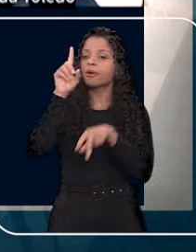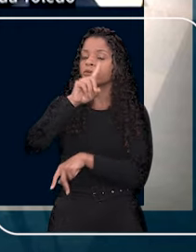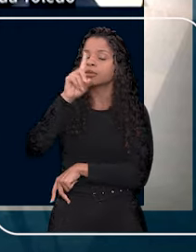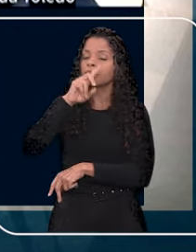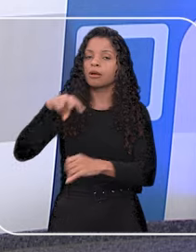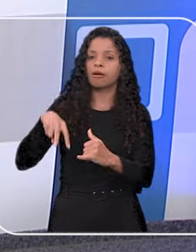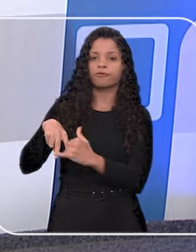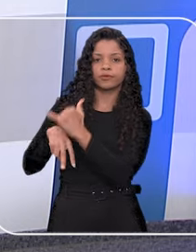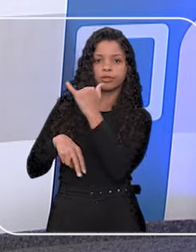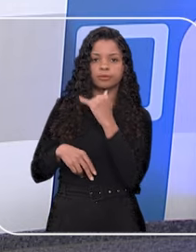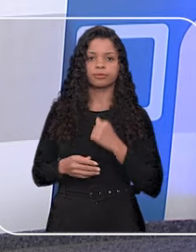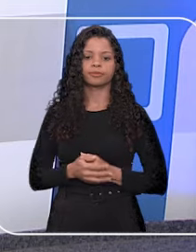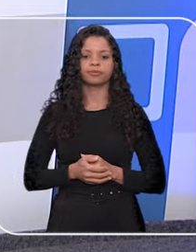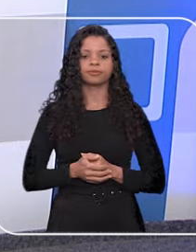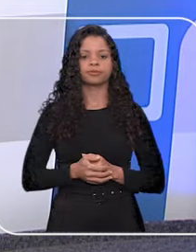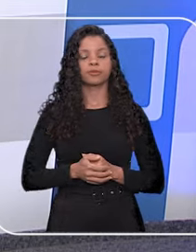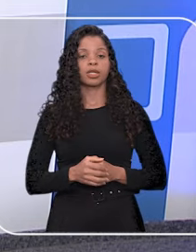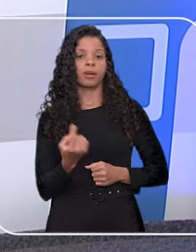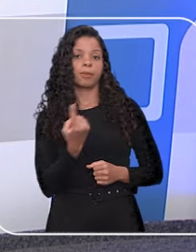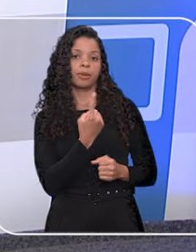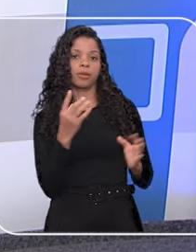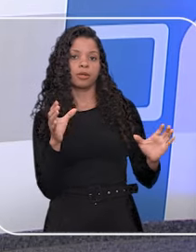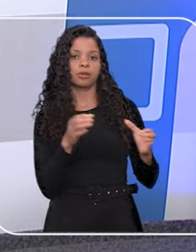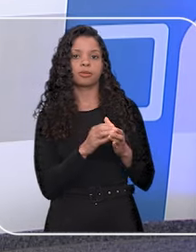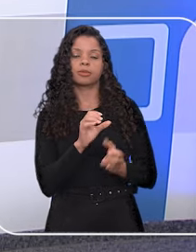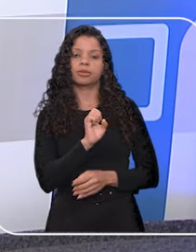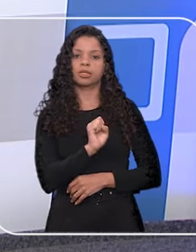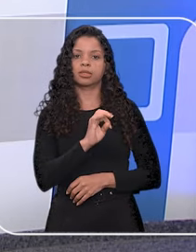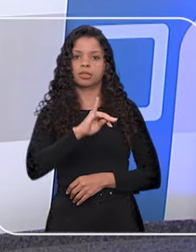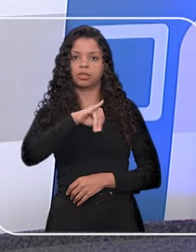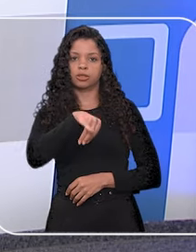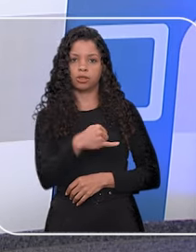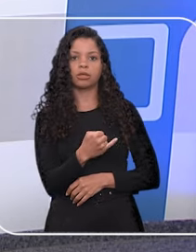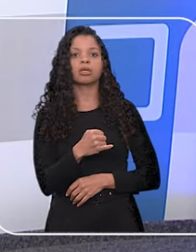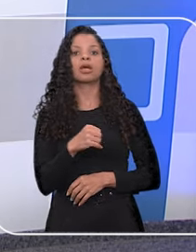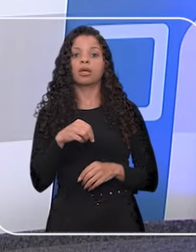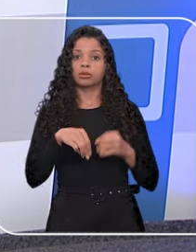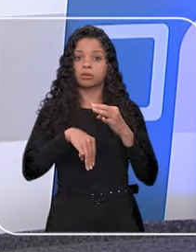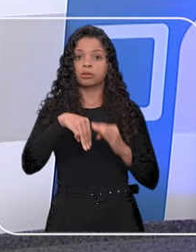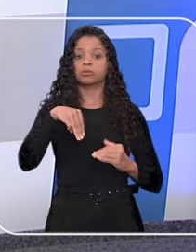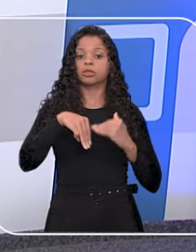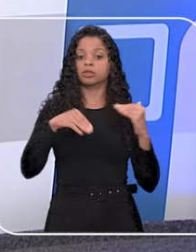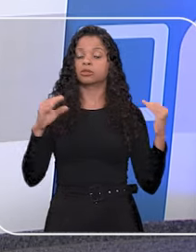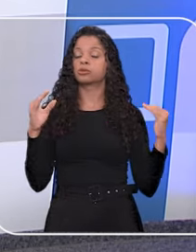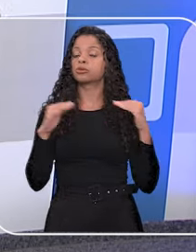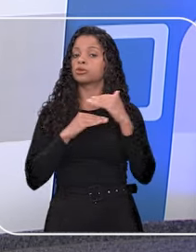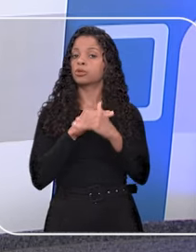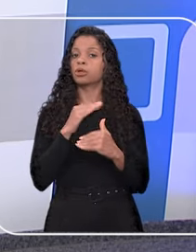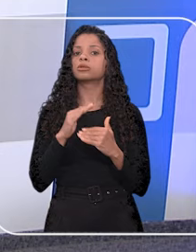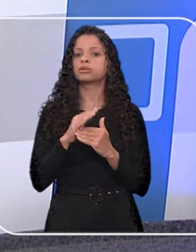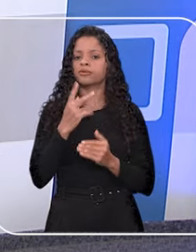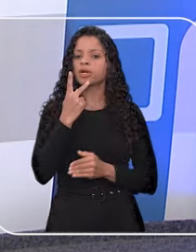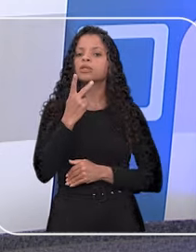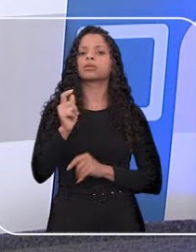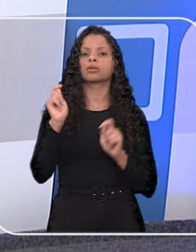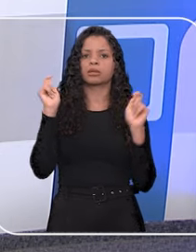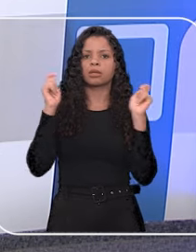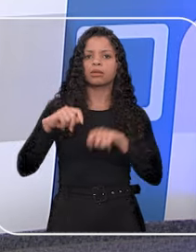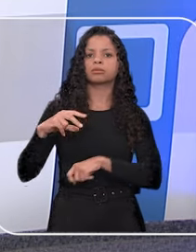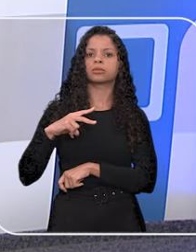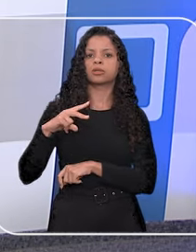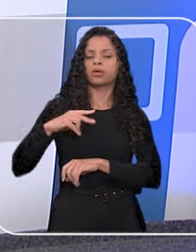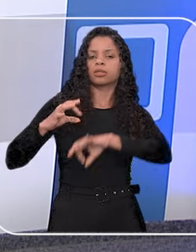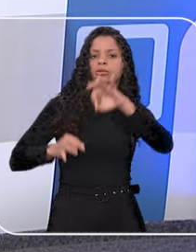da vítima na primeira sessão do STJ os ministros decidiram que cabe a sessão de direito privado da corte